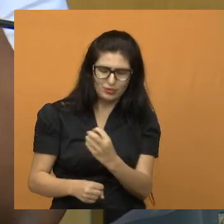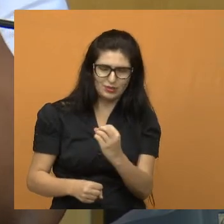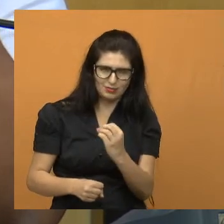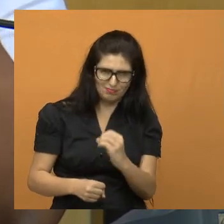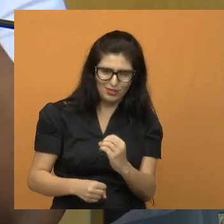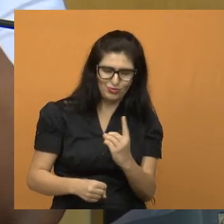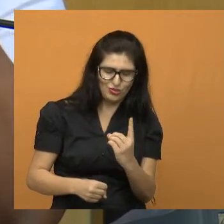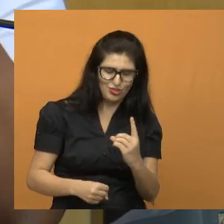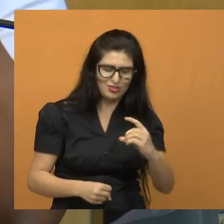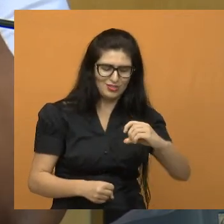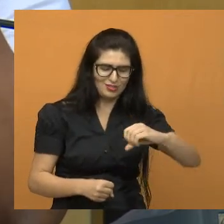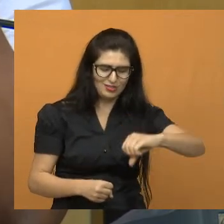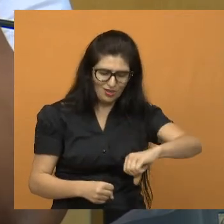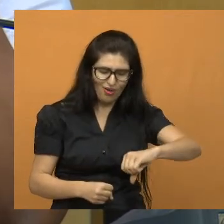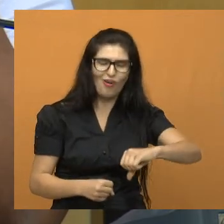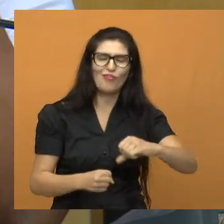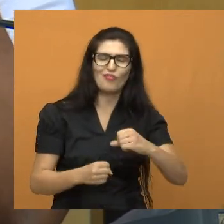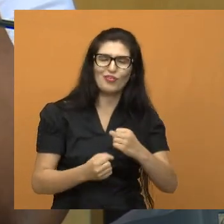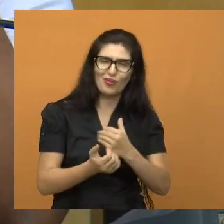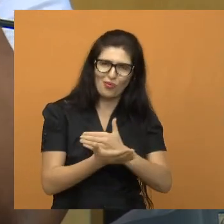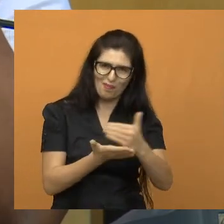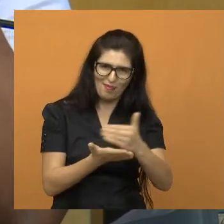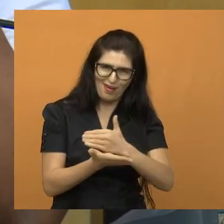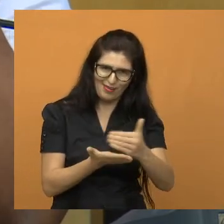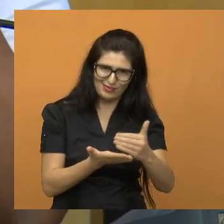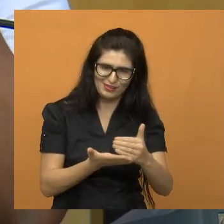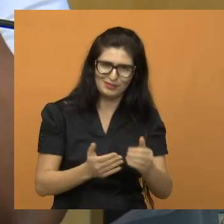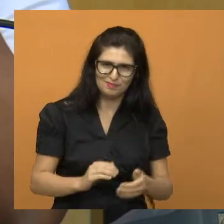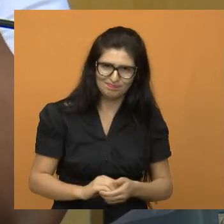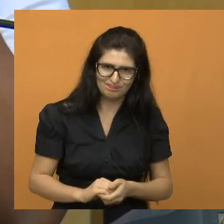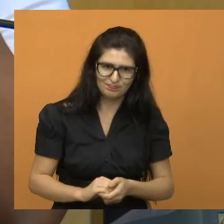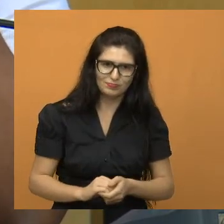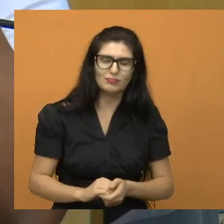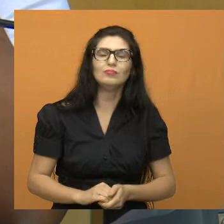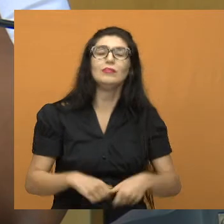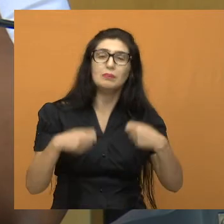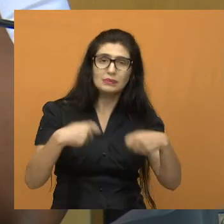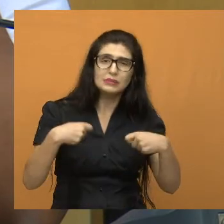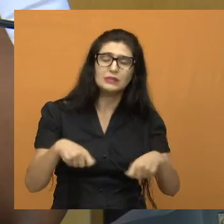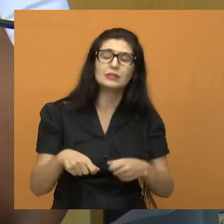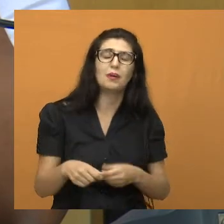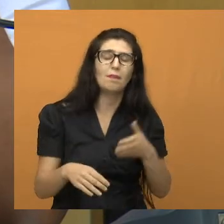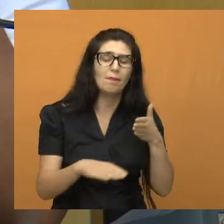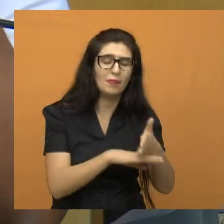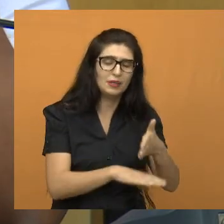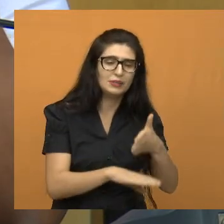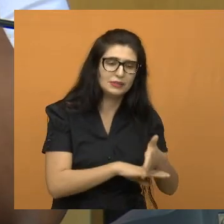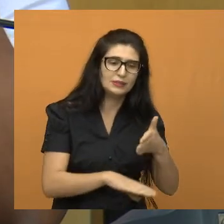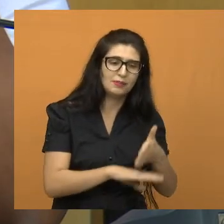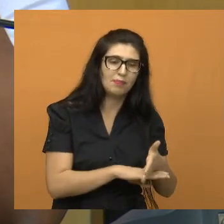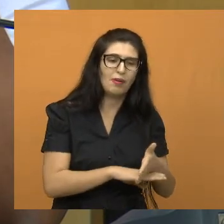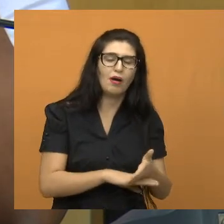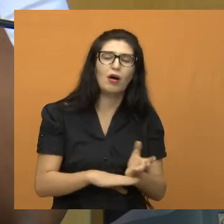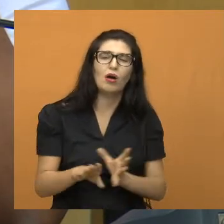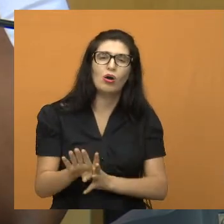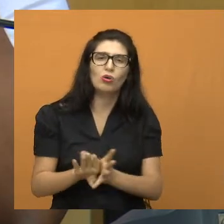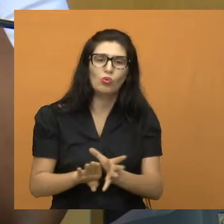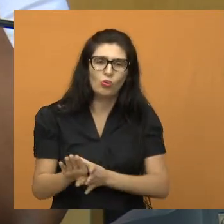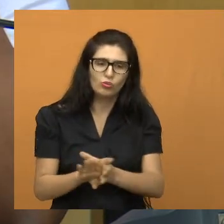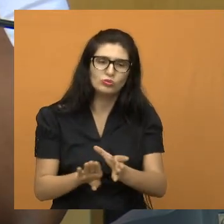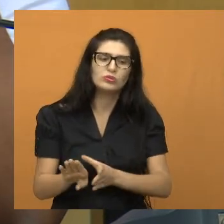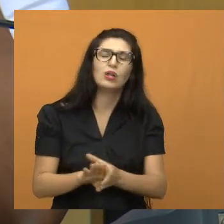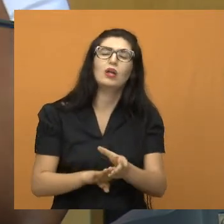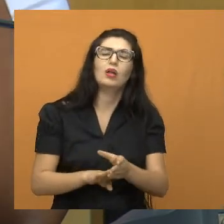resposta para você aqui. Se não participarmos dos conselhos, inclusive é um gesto concreto, é